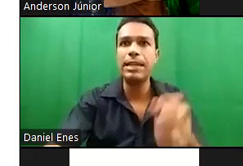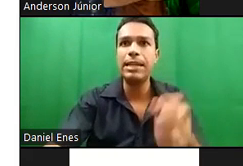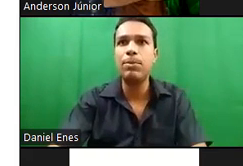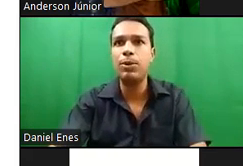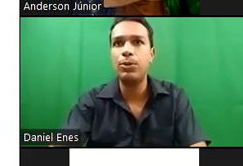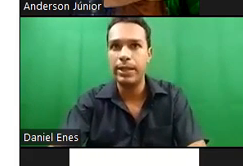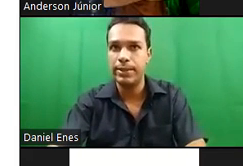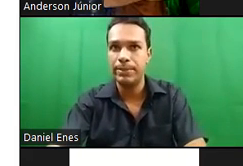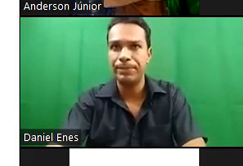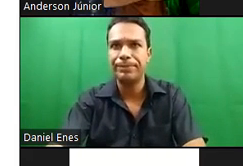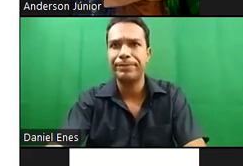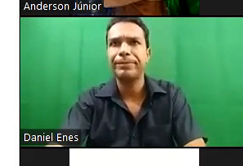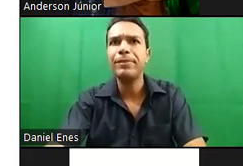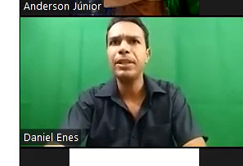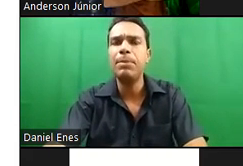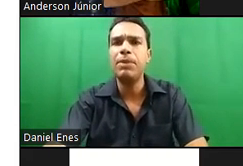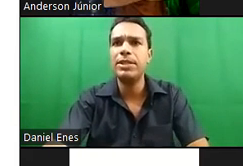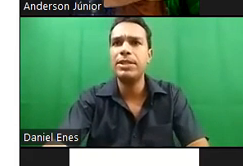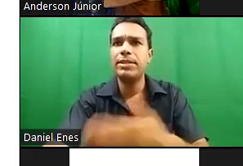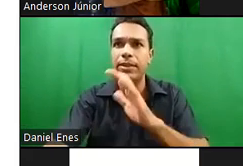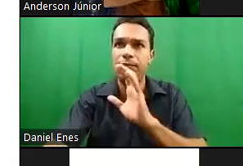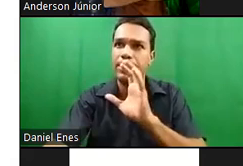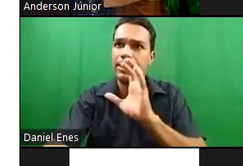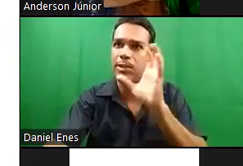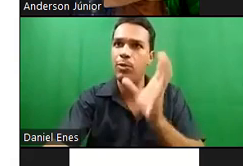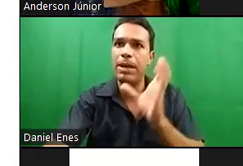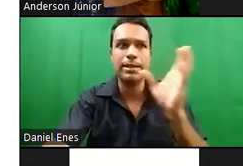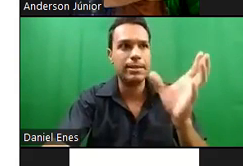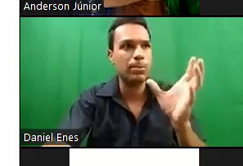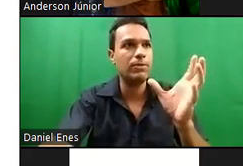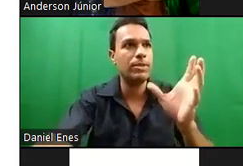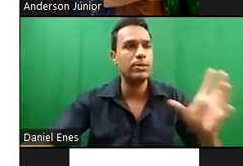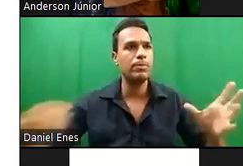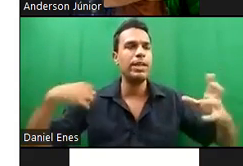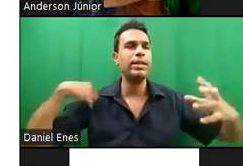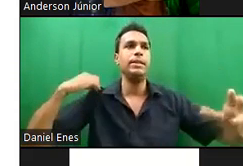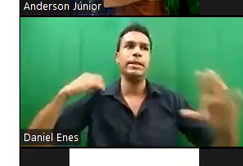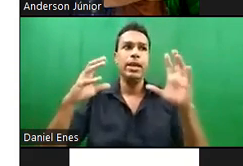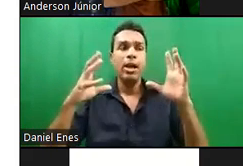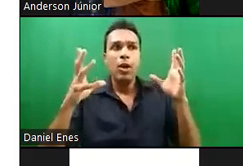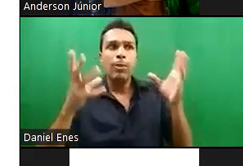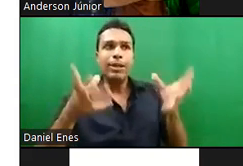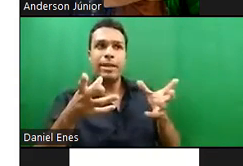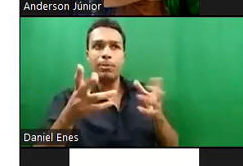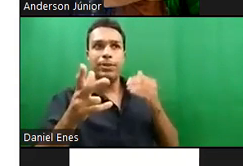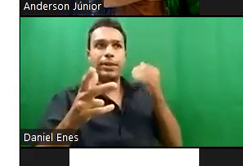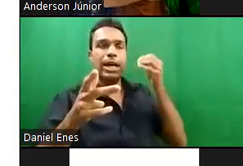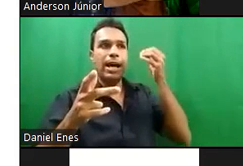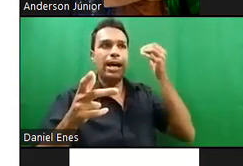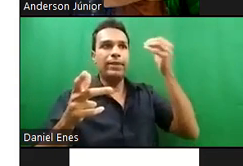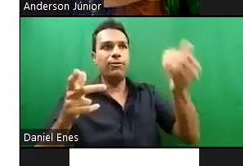caso da língua portuguesa, né, para vocês entenderem, fazer essa comparação, para vocês poderem entender. Por